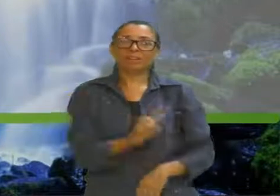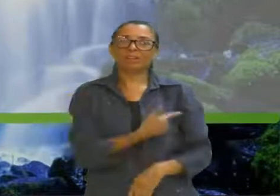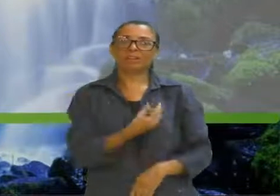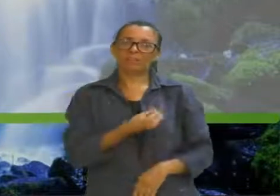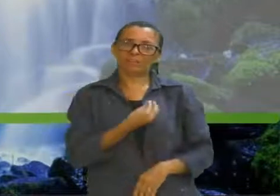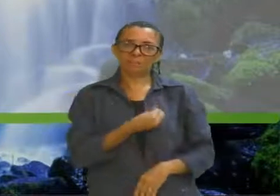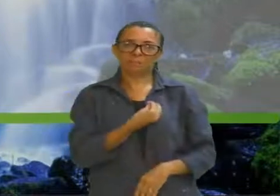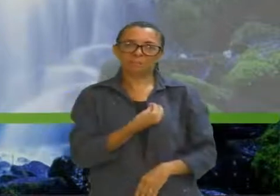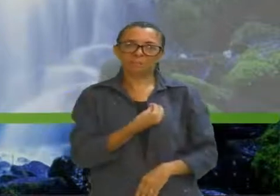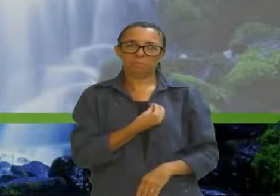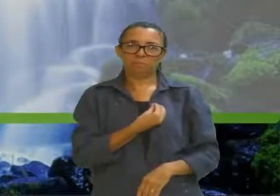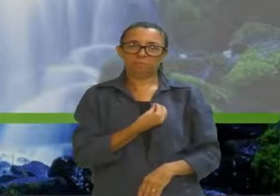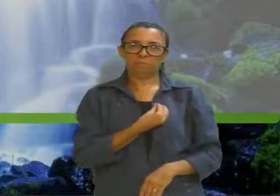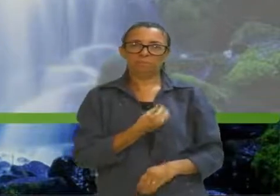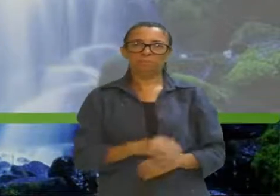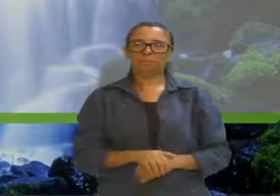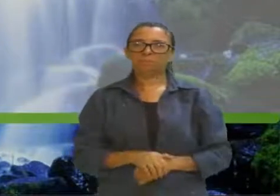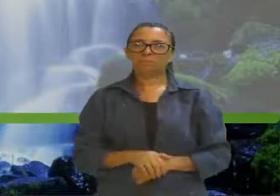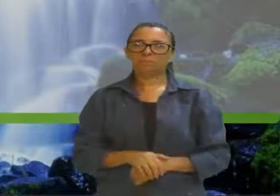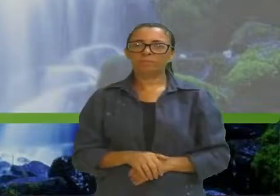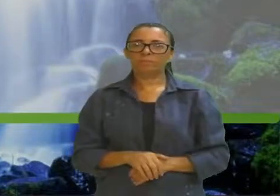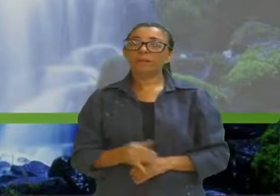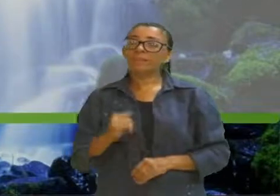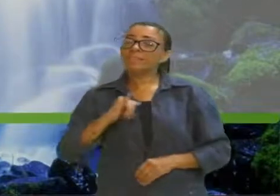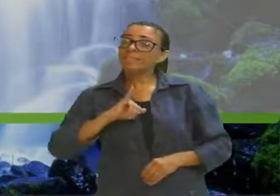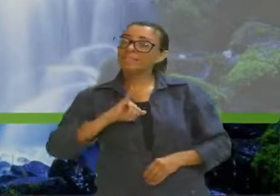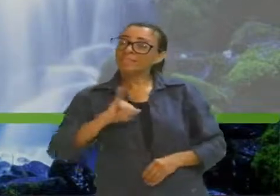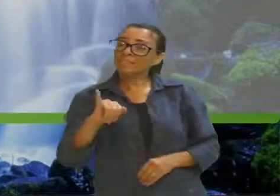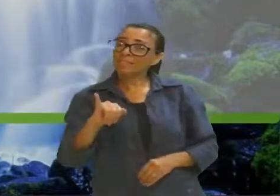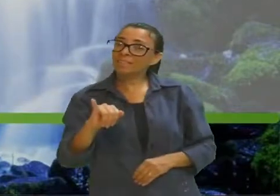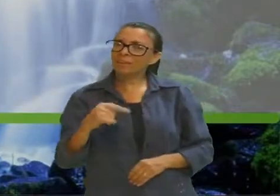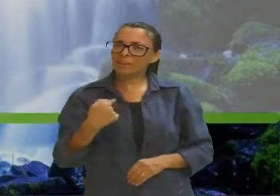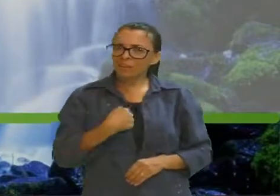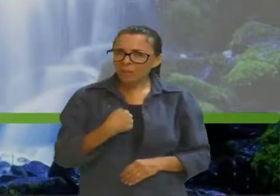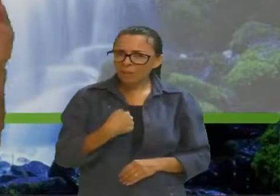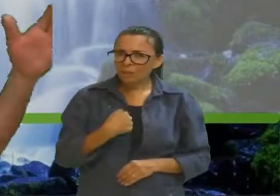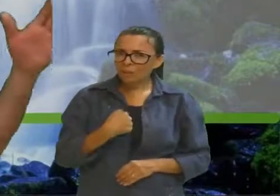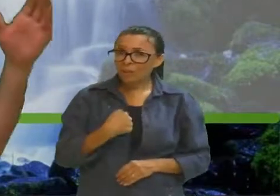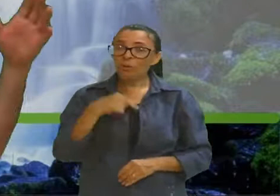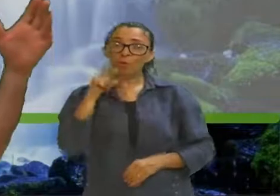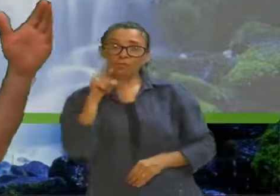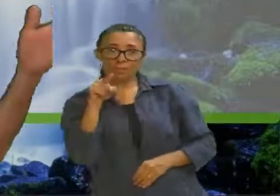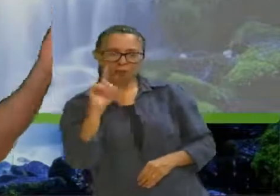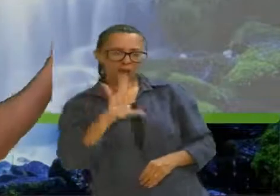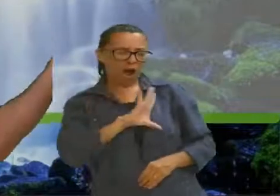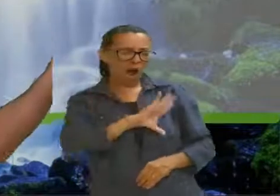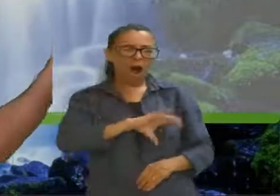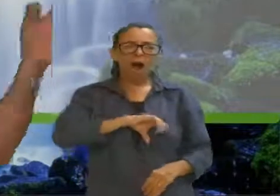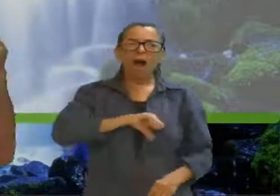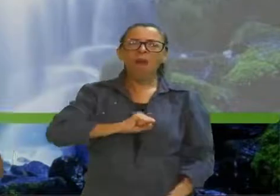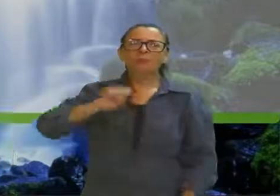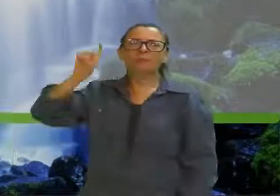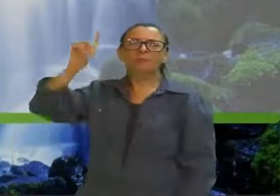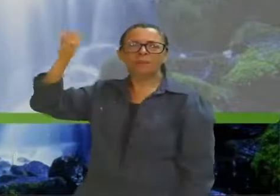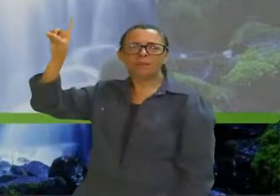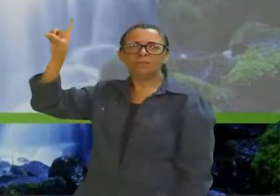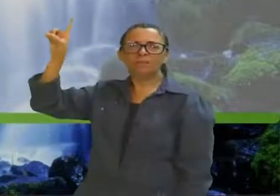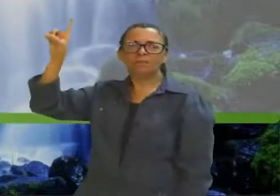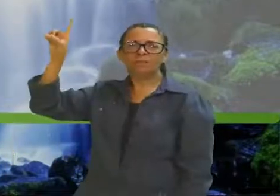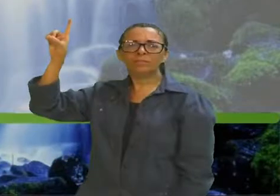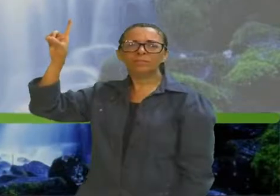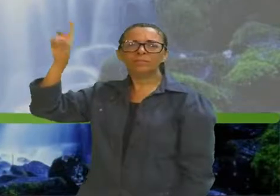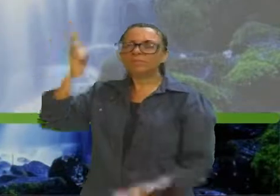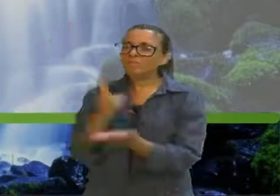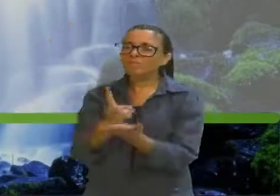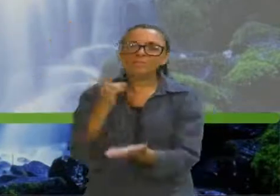amar a Deus, irei obedecer a Ele. Então, aquela questão, eu amo a Deus, que é o primeiro mandamento que Jesus resumiu.